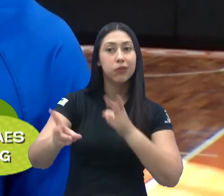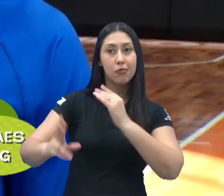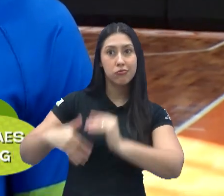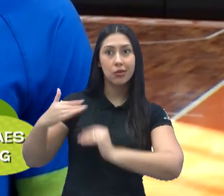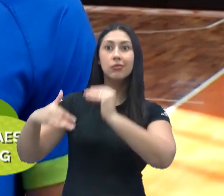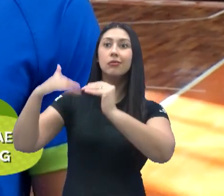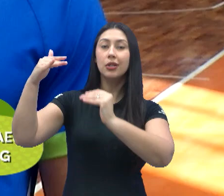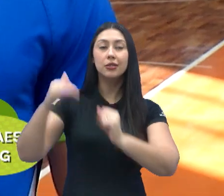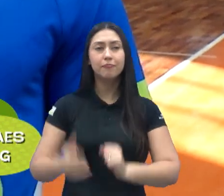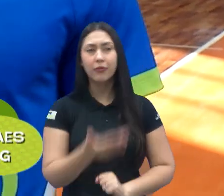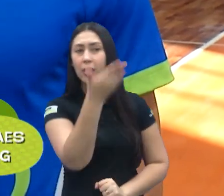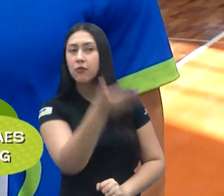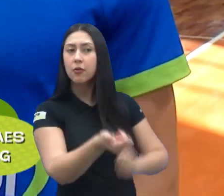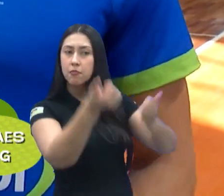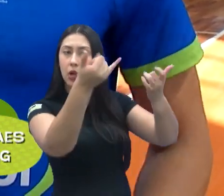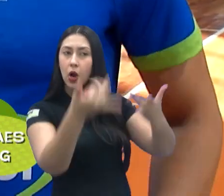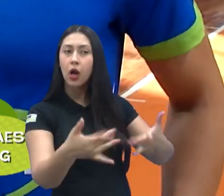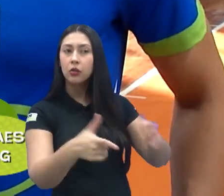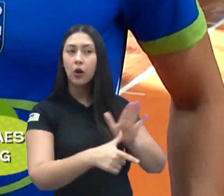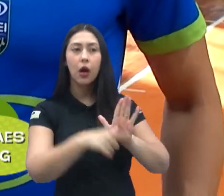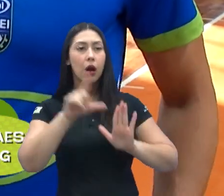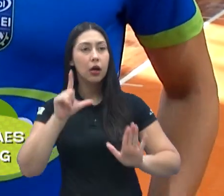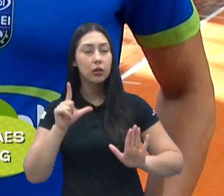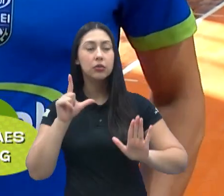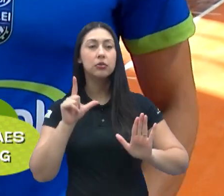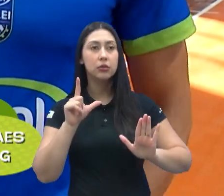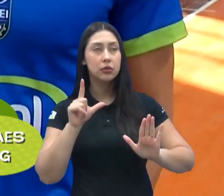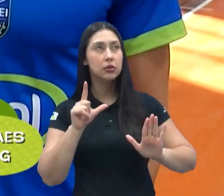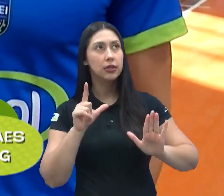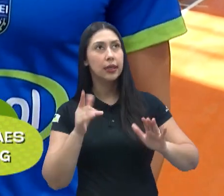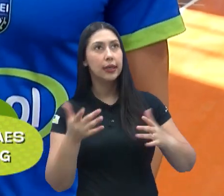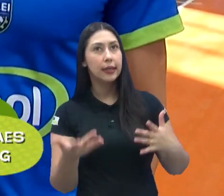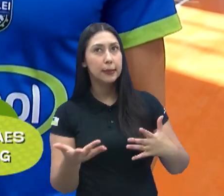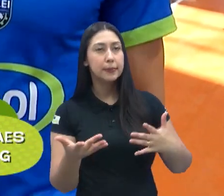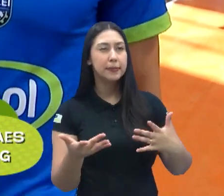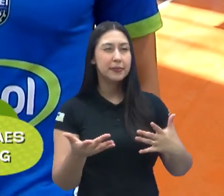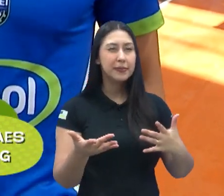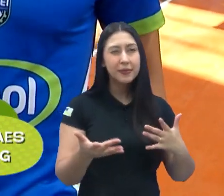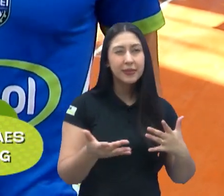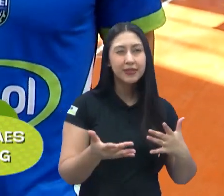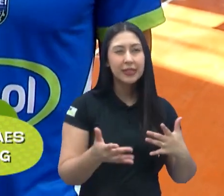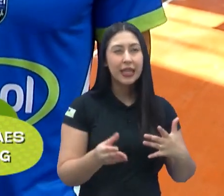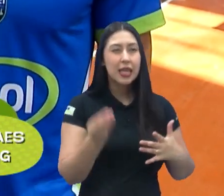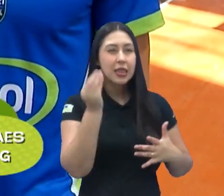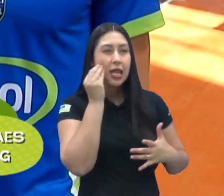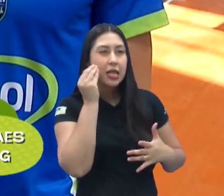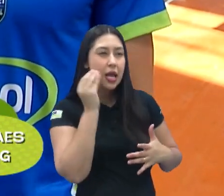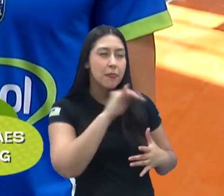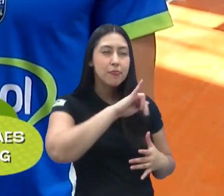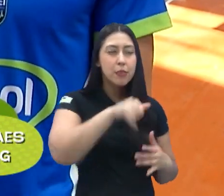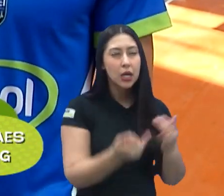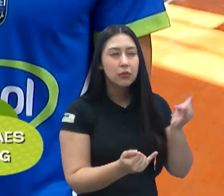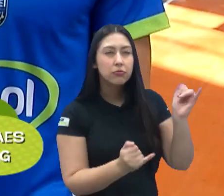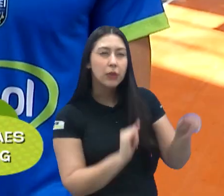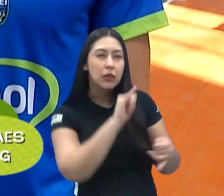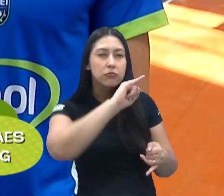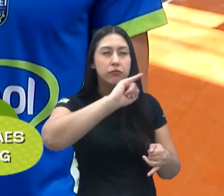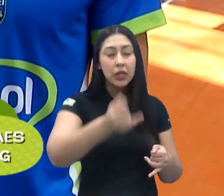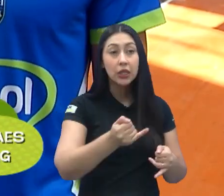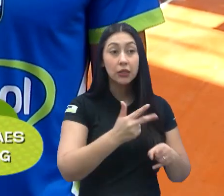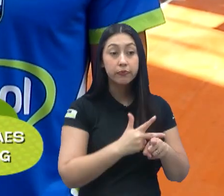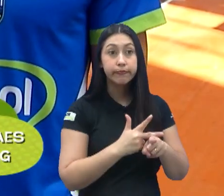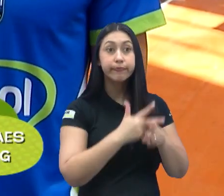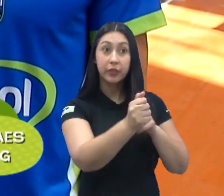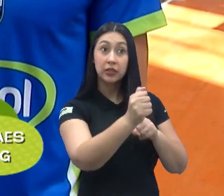Flávio, você já tinha falado pra gente anteriormente de beliscar pontos contra as equipes que vão brigar na parte de cima da tabela e ganhar os